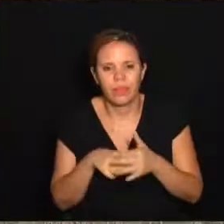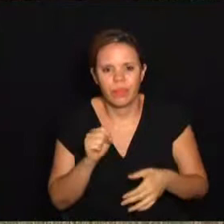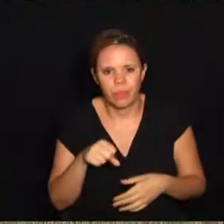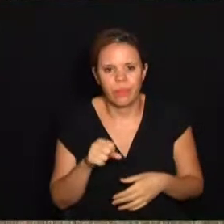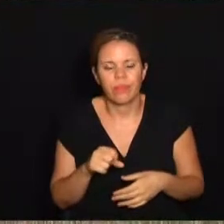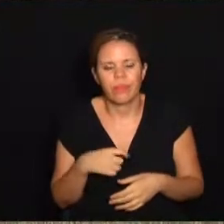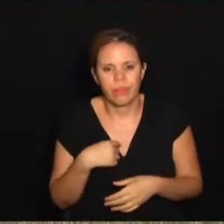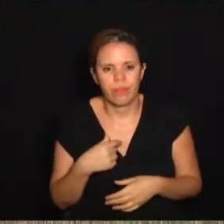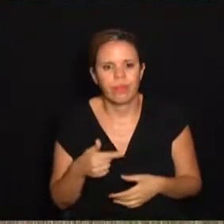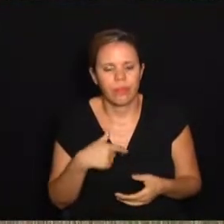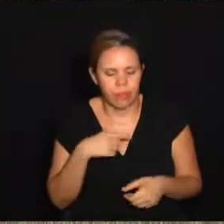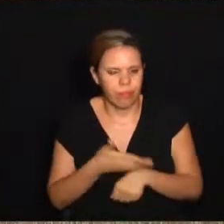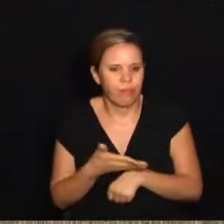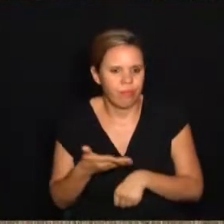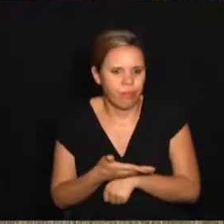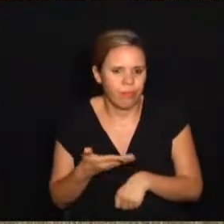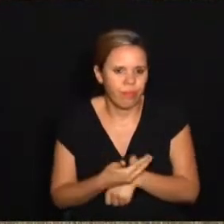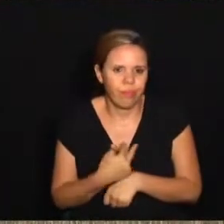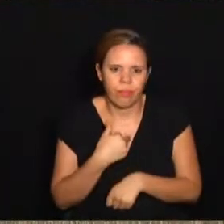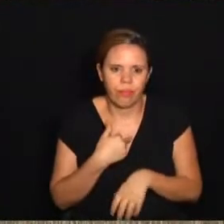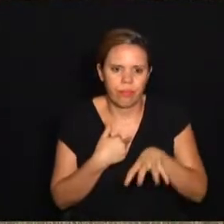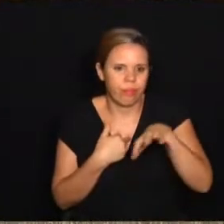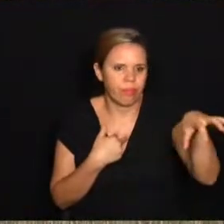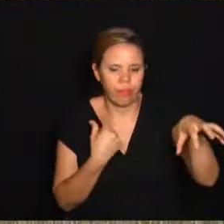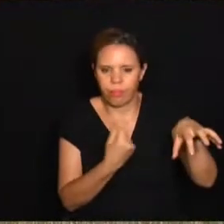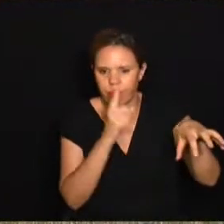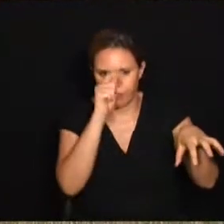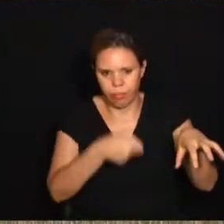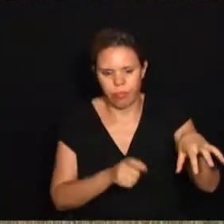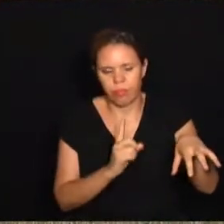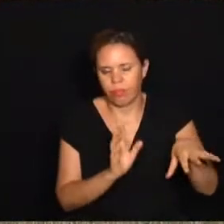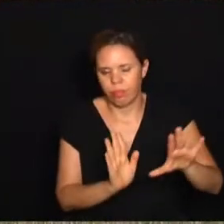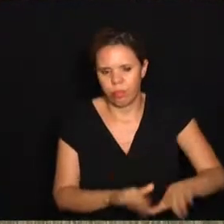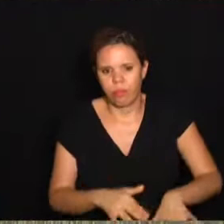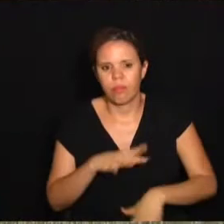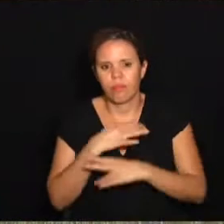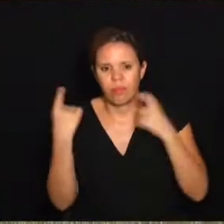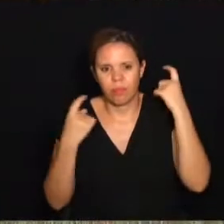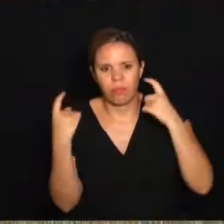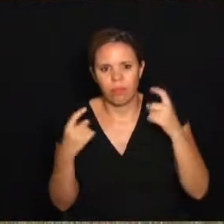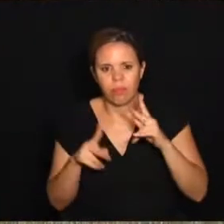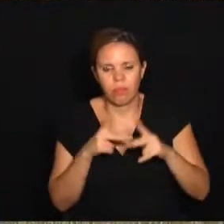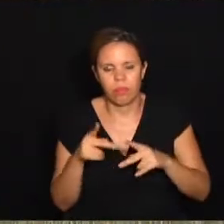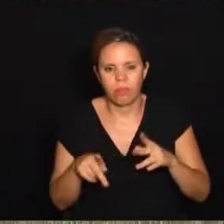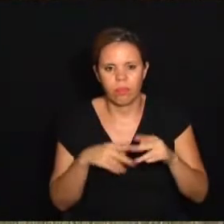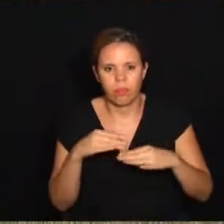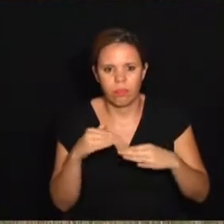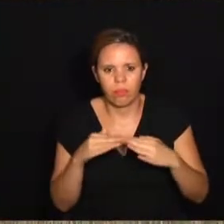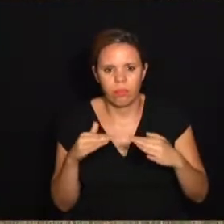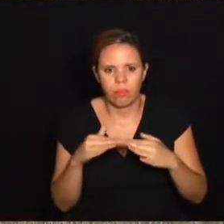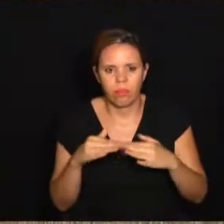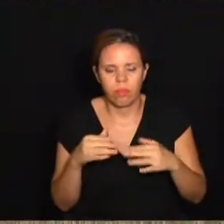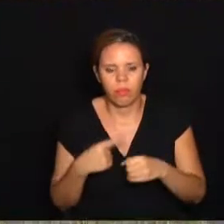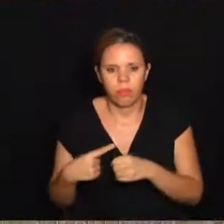e ela tem que participar nela não pode ser uma ilha que decide de forma isolada a cidade está preocupado os moradores da cidade